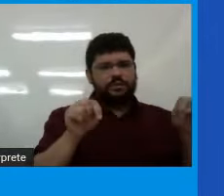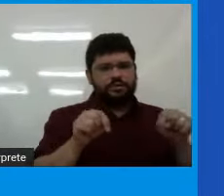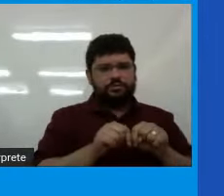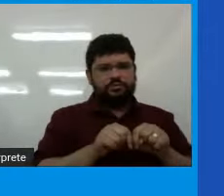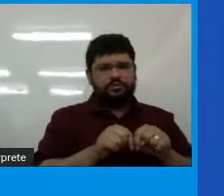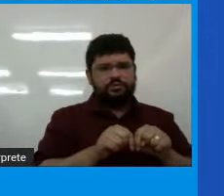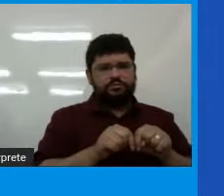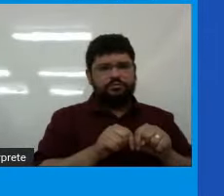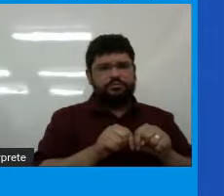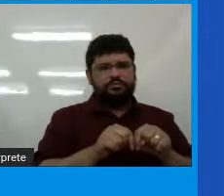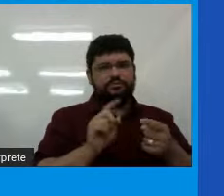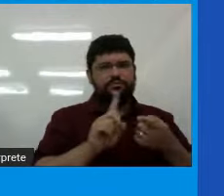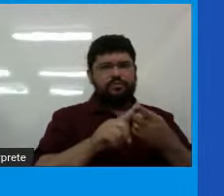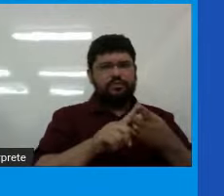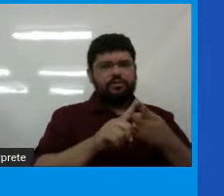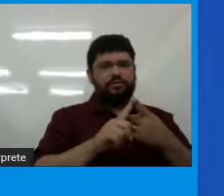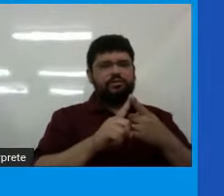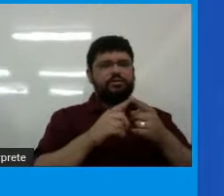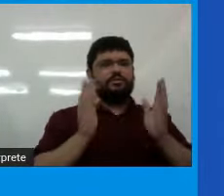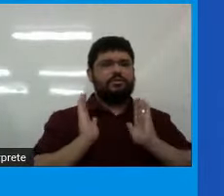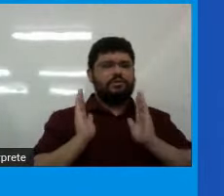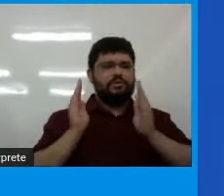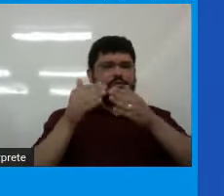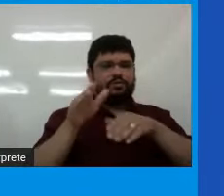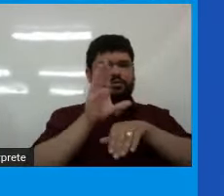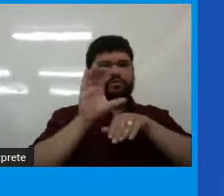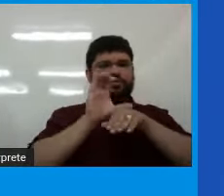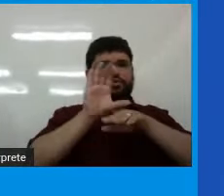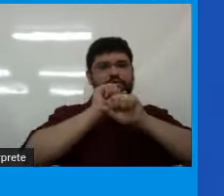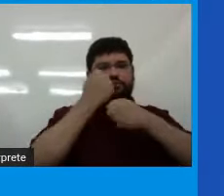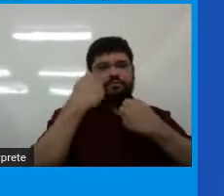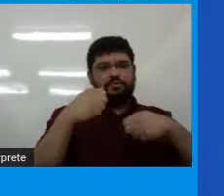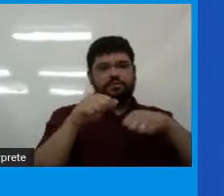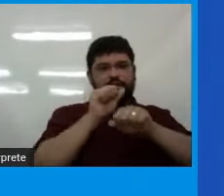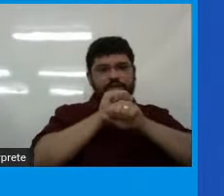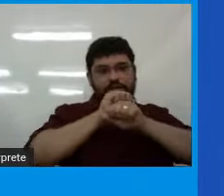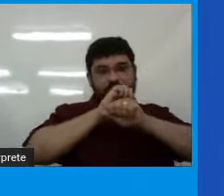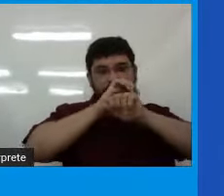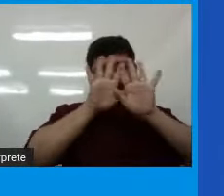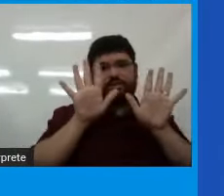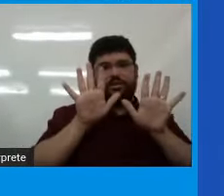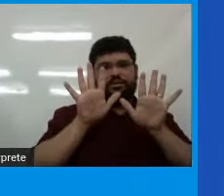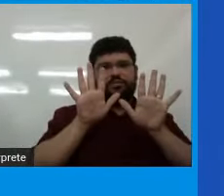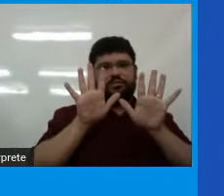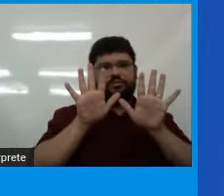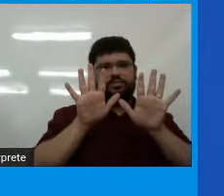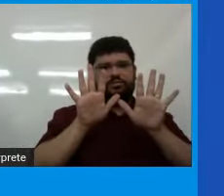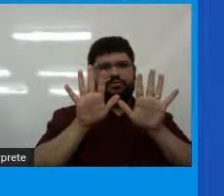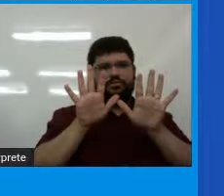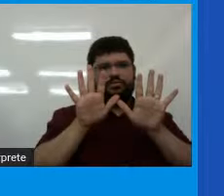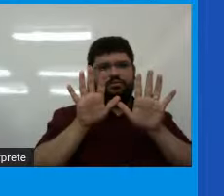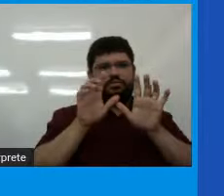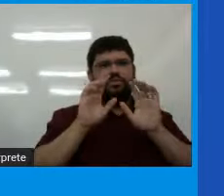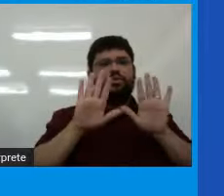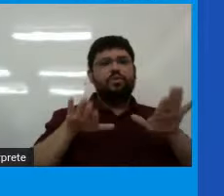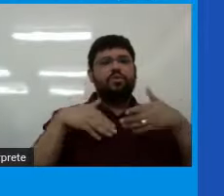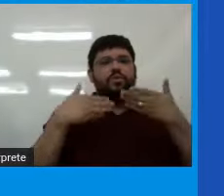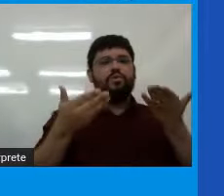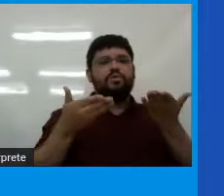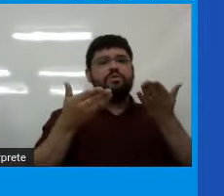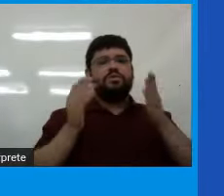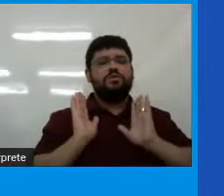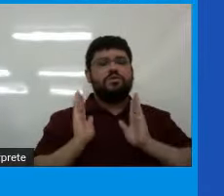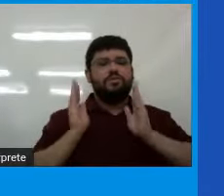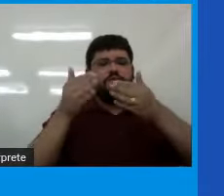Os objetivos do curso, eles têm que ficar muito claros, o que é que eu quero entregar, né? Qual é o objetivo, de fato, desse